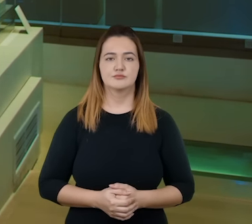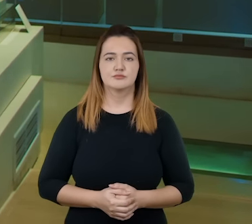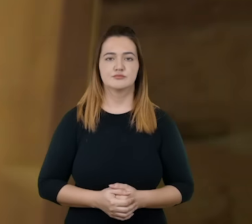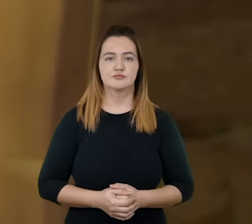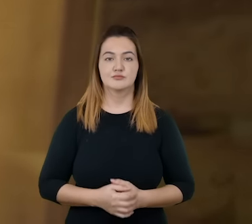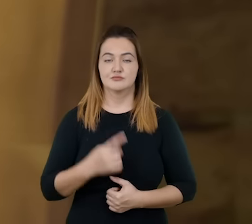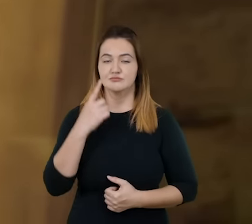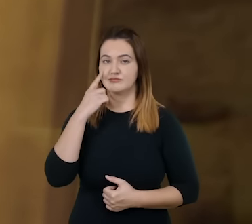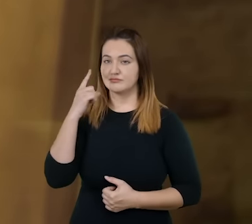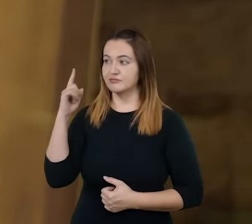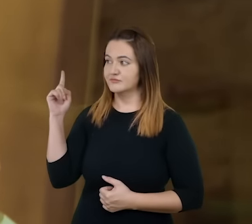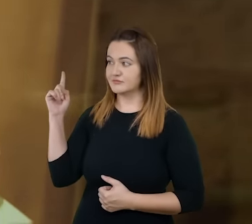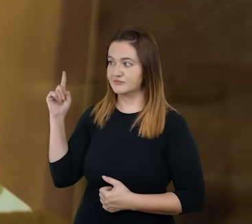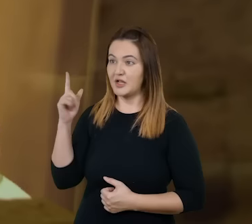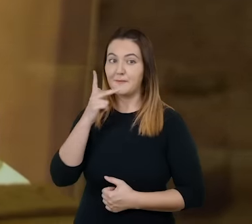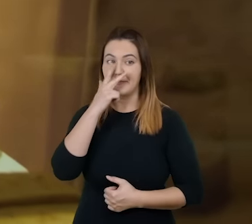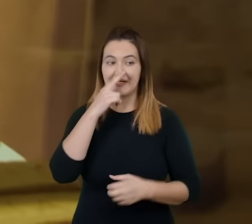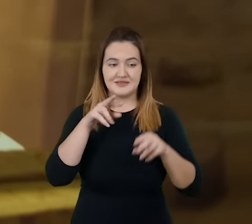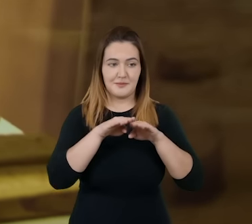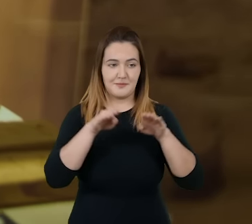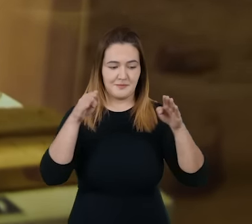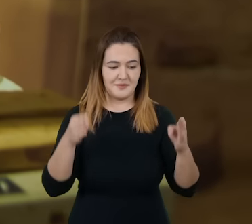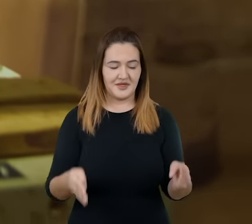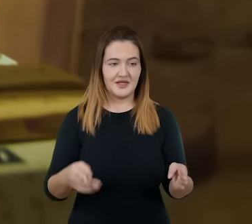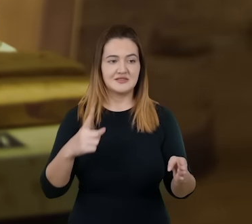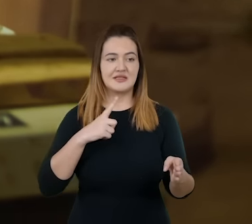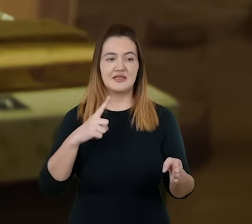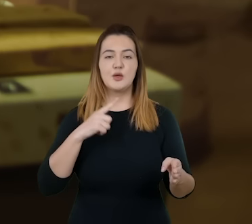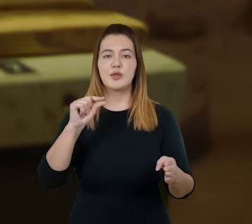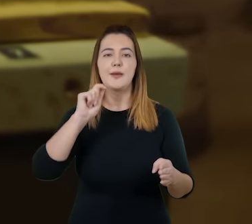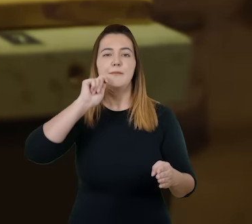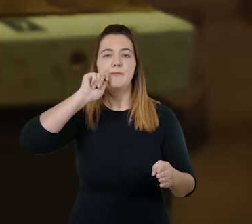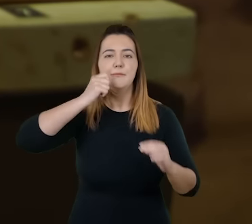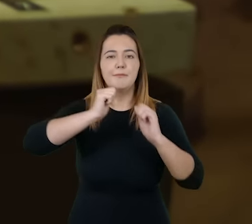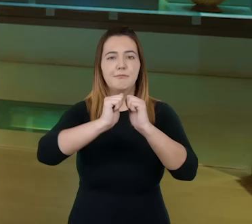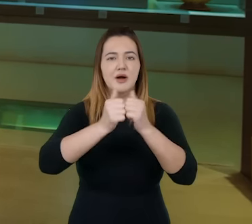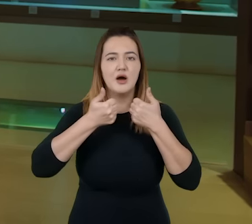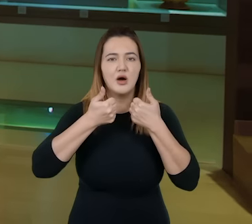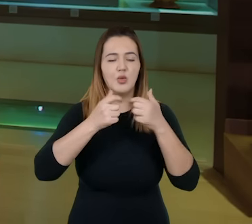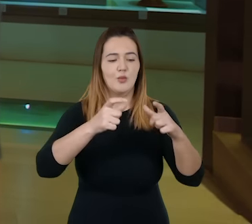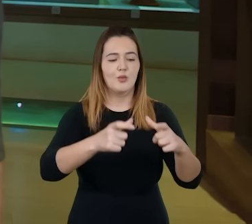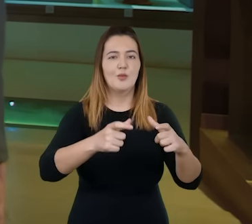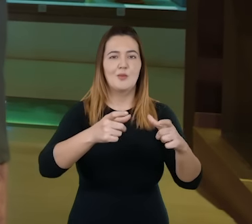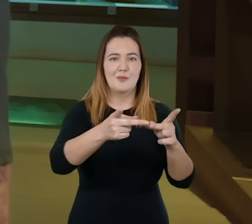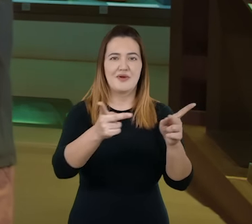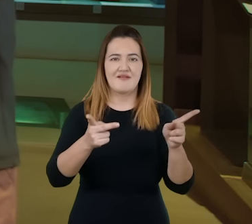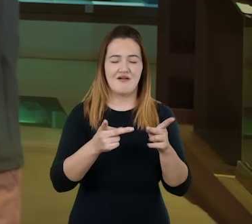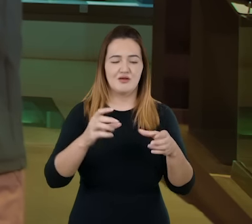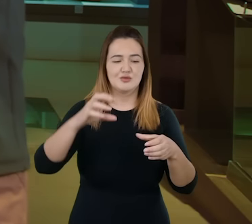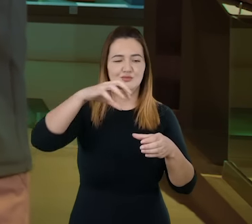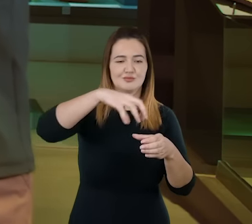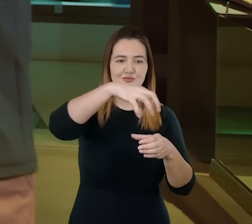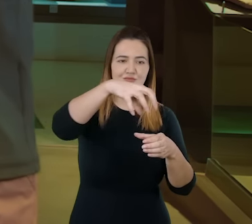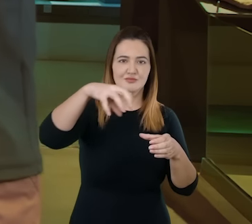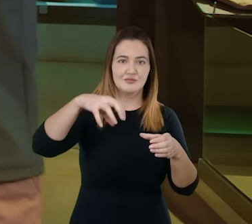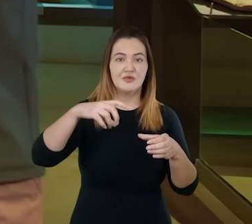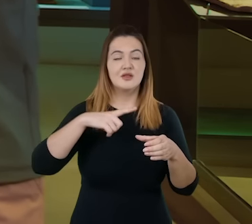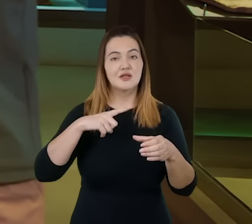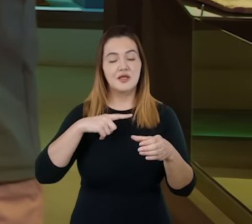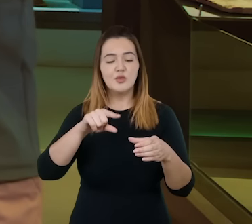uma espécie de mesa com vários bolos ou vários pães servidos em pratos. Então você já tem, a partir